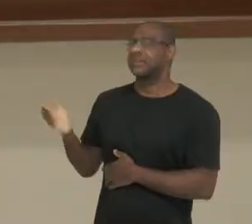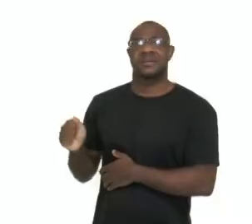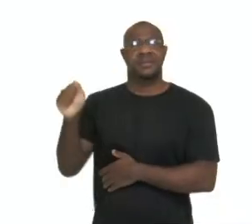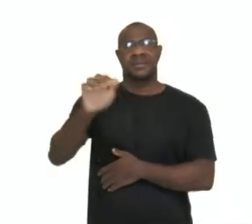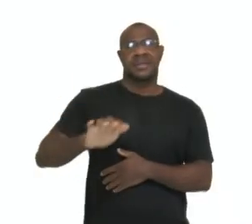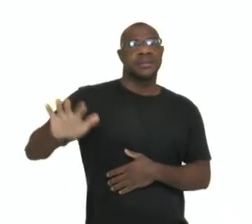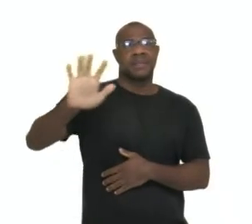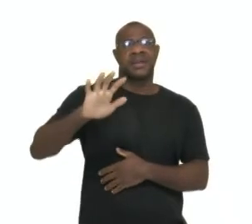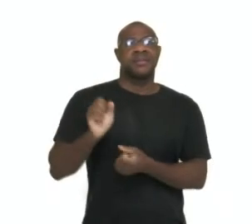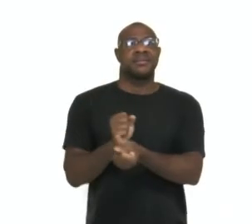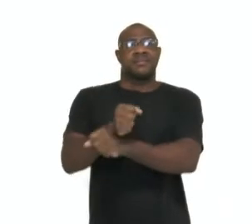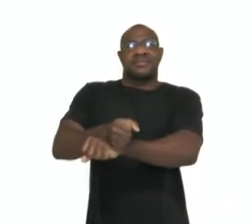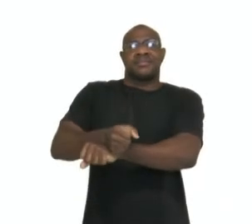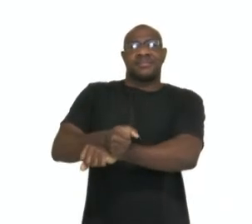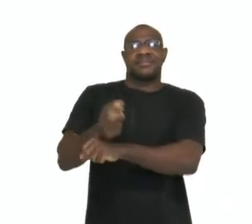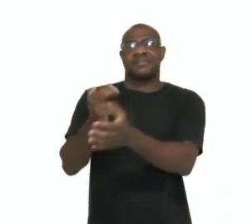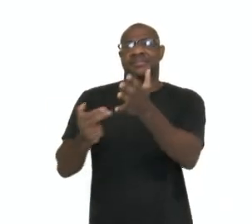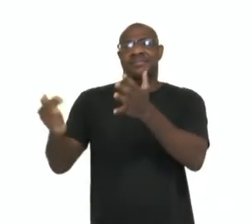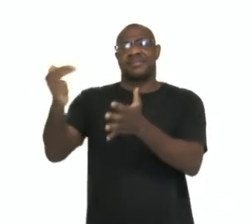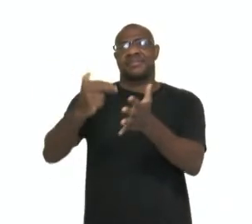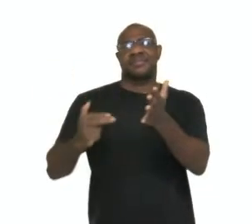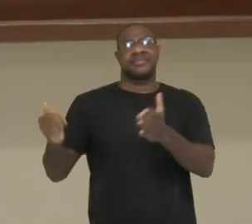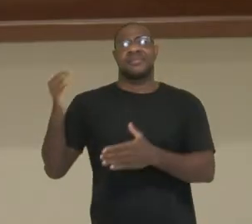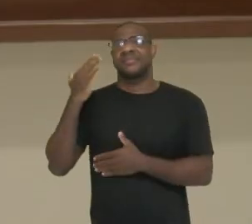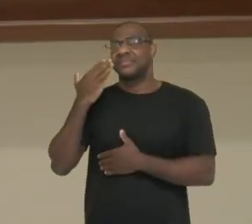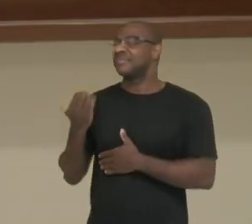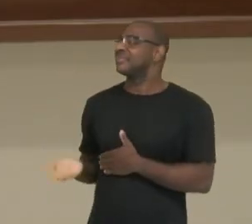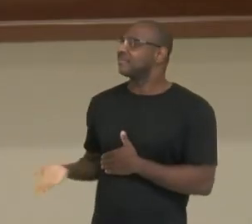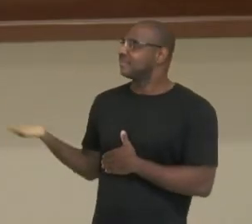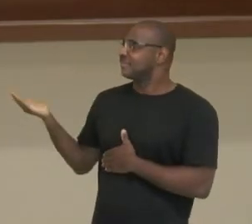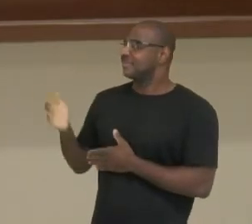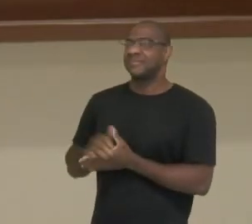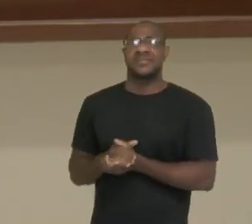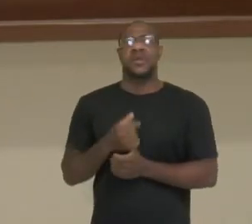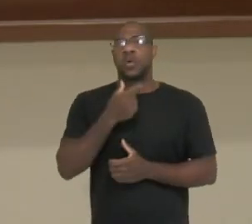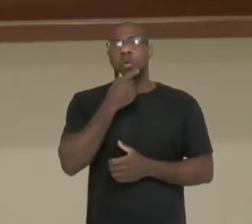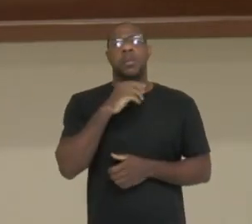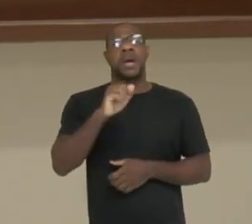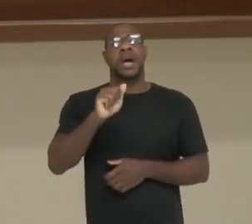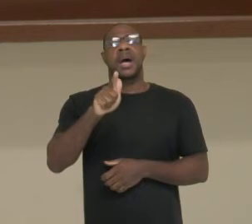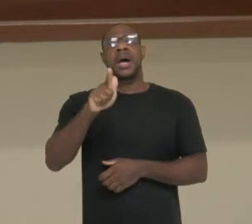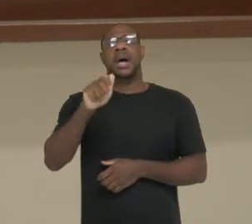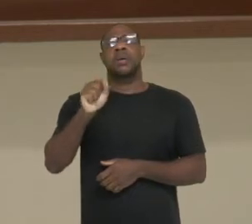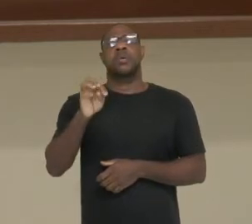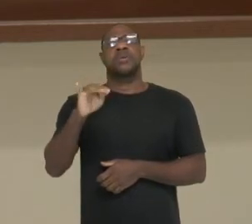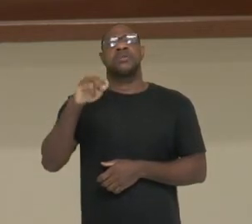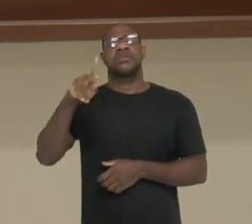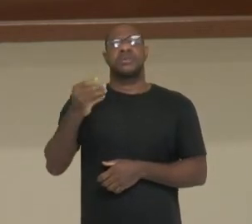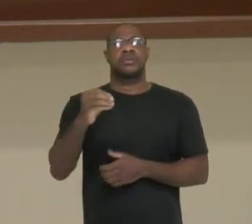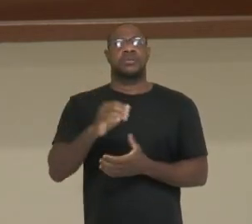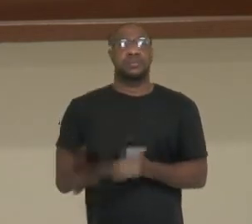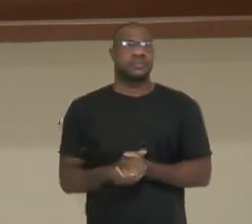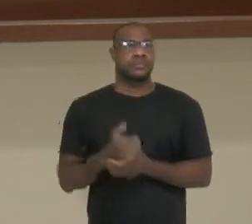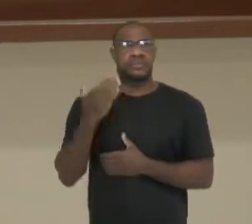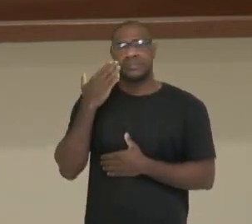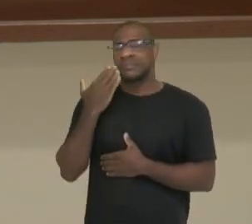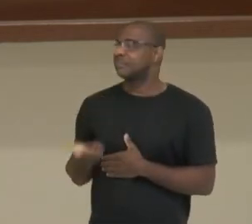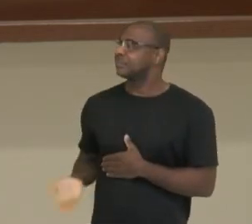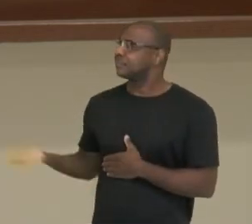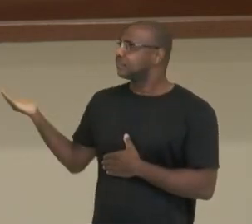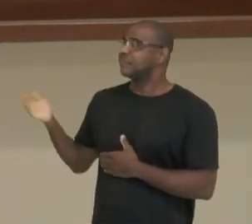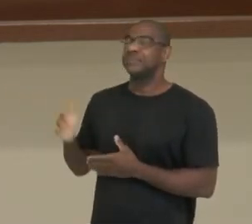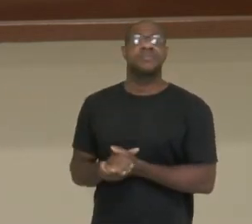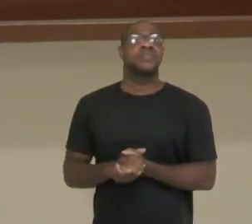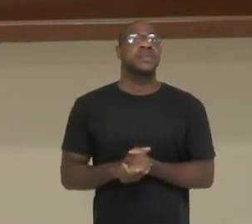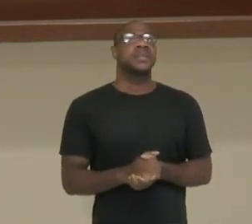da escravidão que foram desenhadas por Agostini e publicadas em 1886. E no